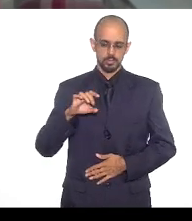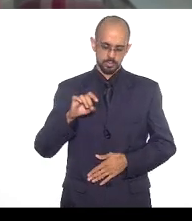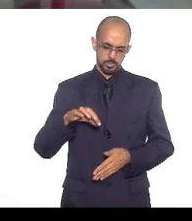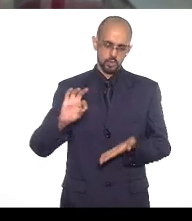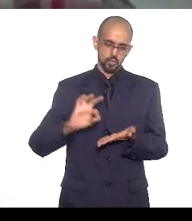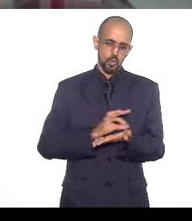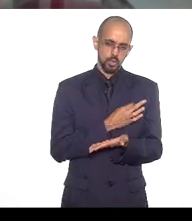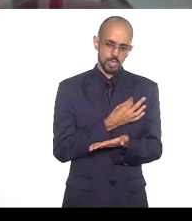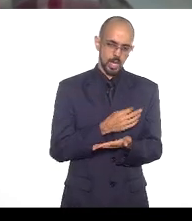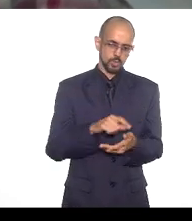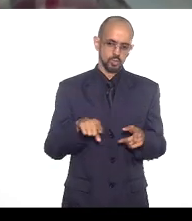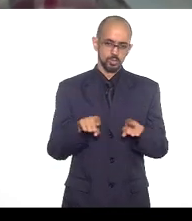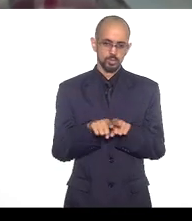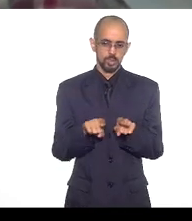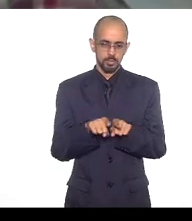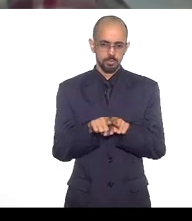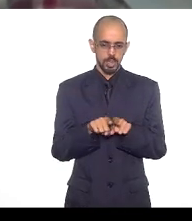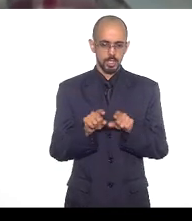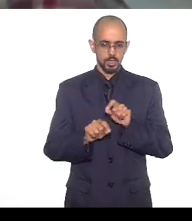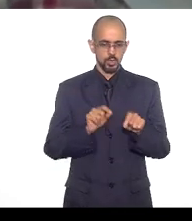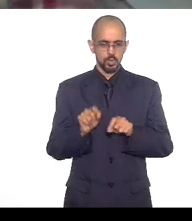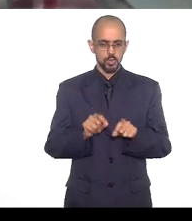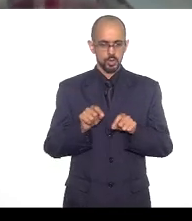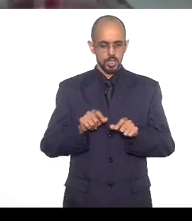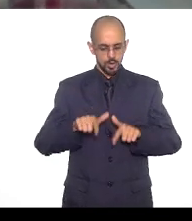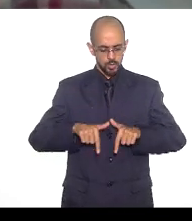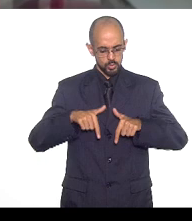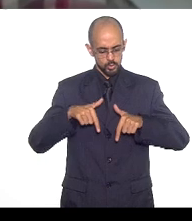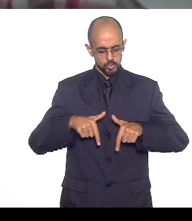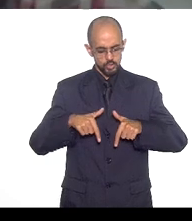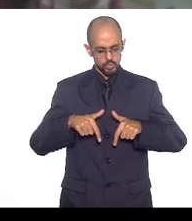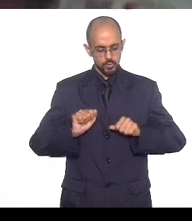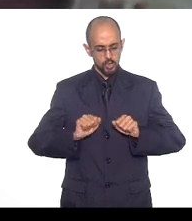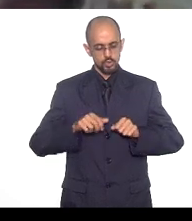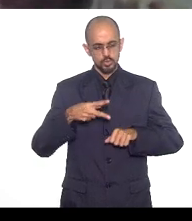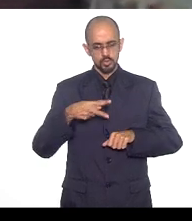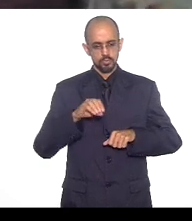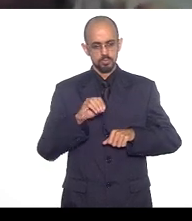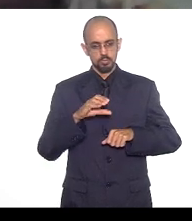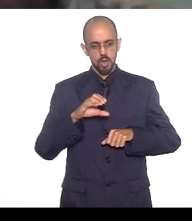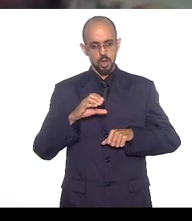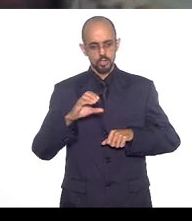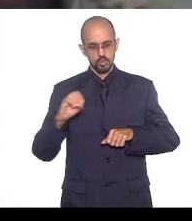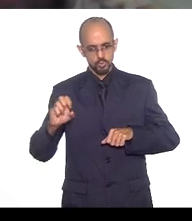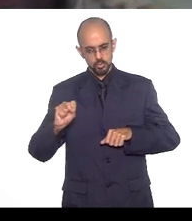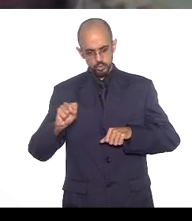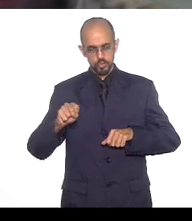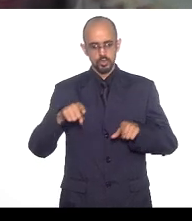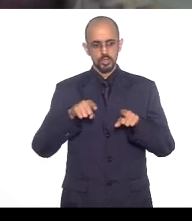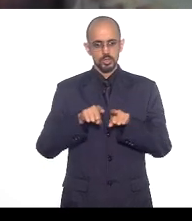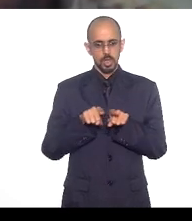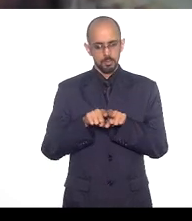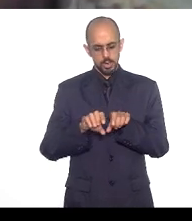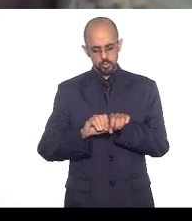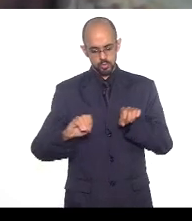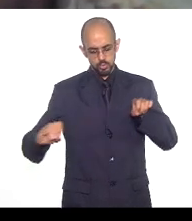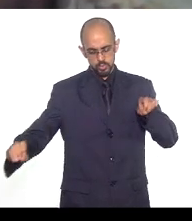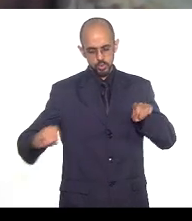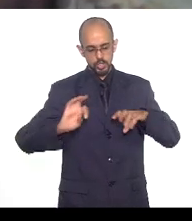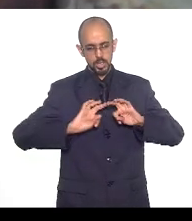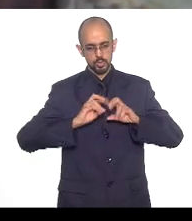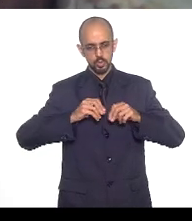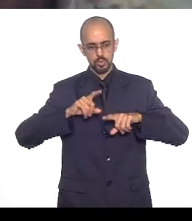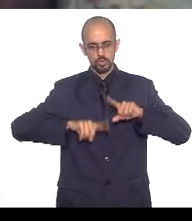contrato. E assim por diante, não apenas os poços, mas as plataformas, os dutos, todos os